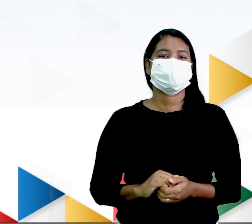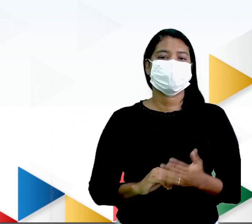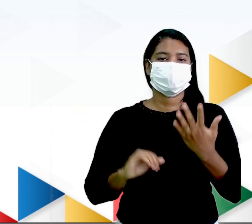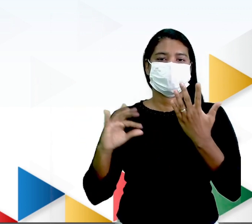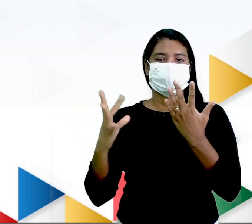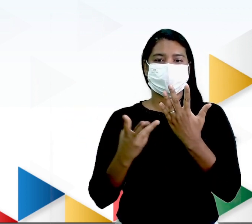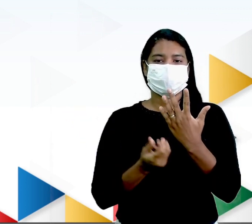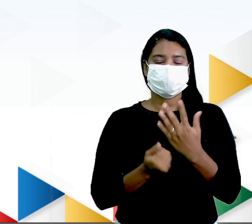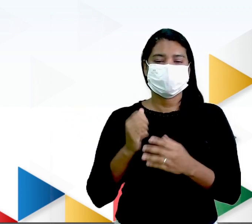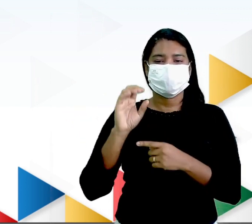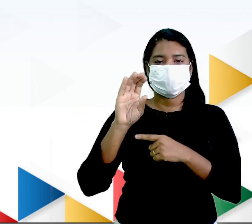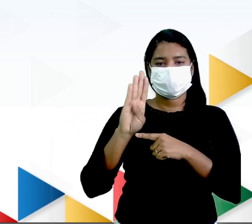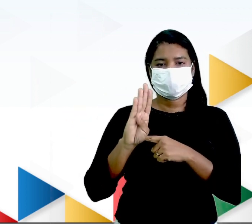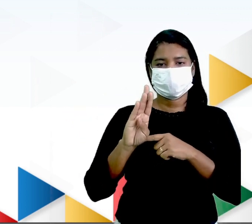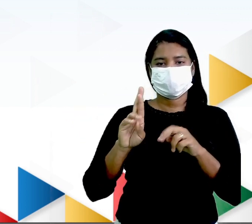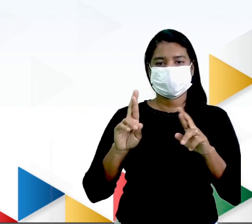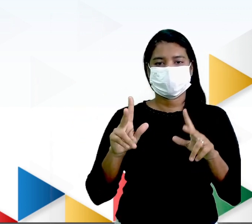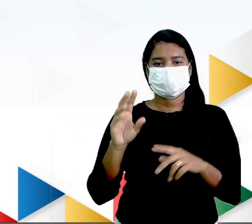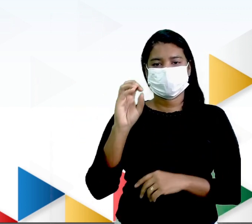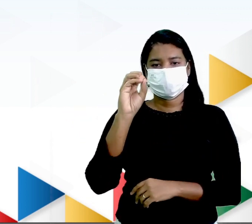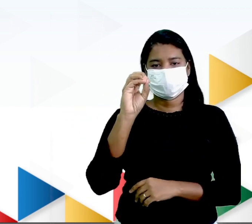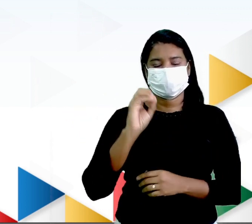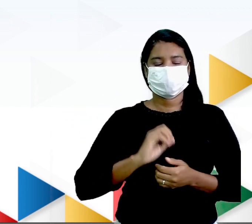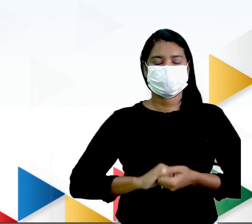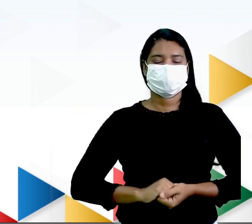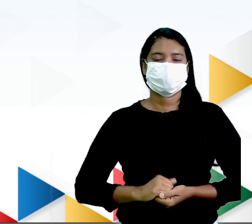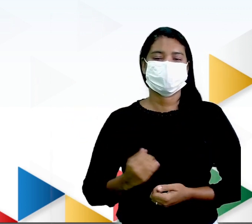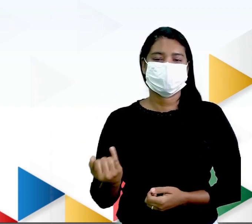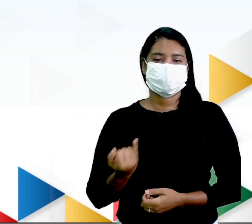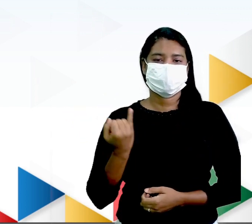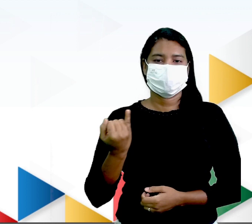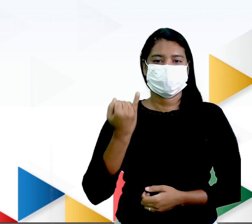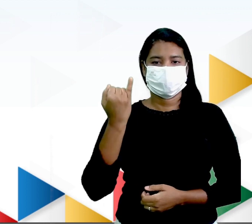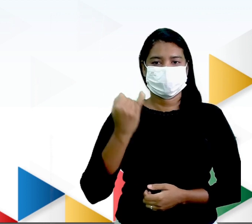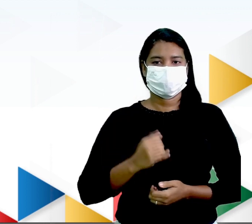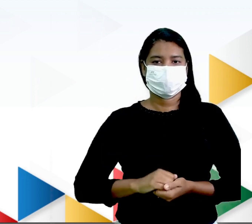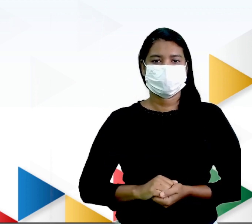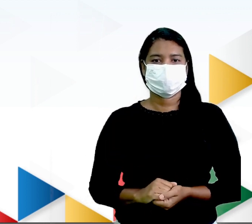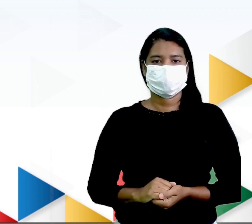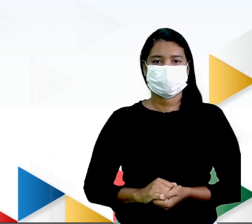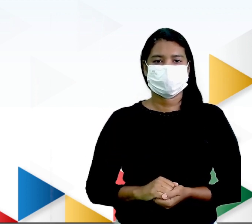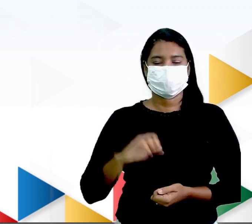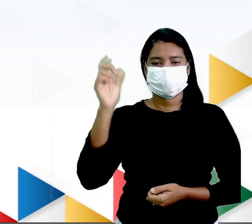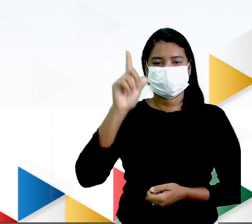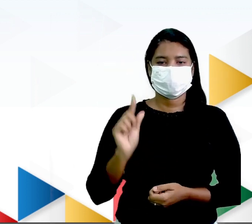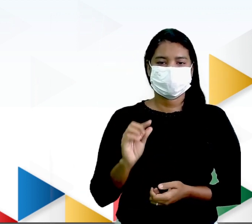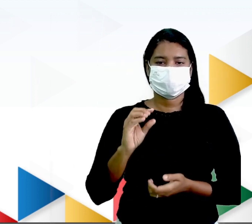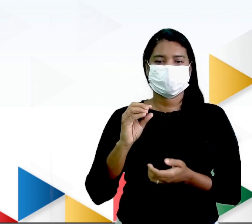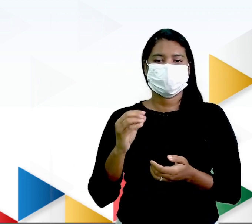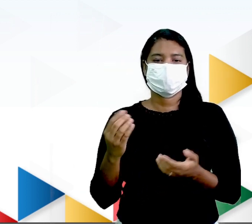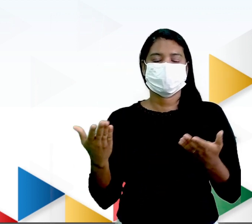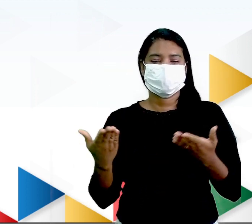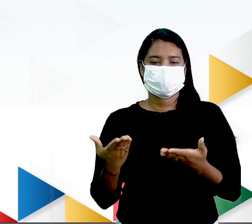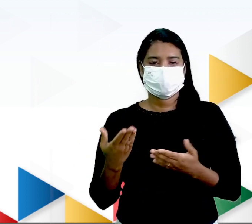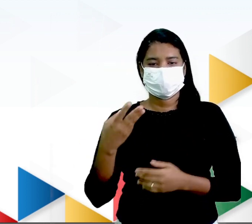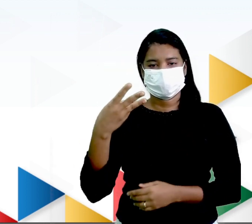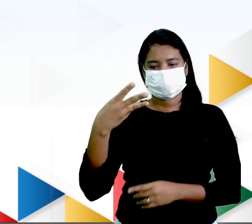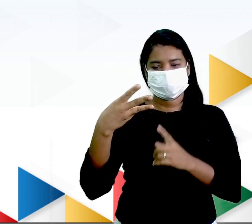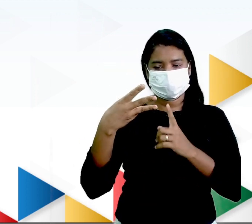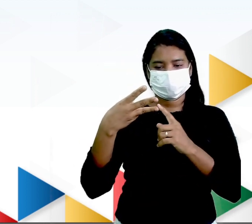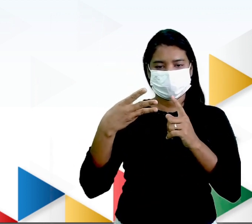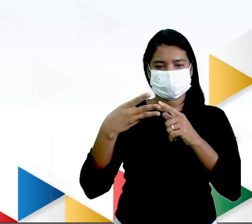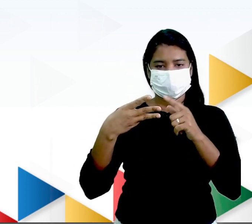B é diferente de zero. Não esquece isso aqui, tá? Esse é importante. Também não esquece que existem 3 nomenclaturas para esse